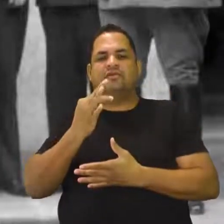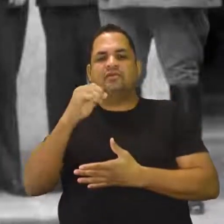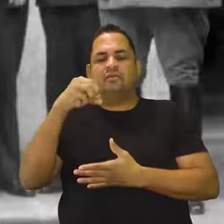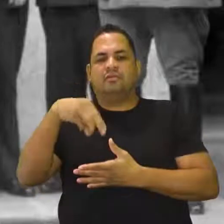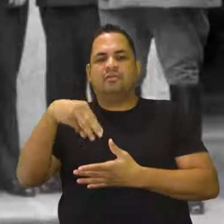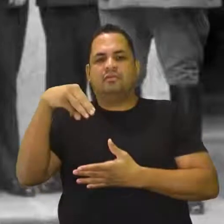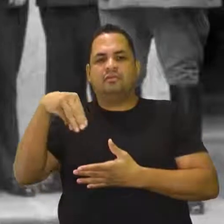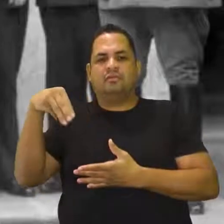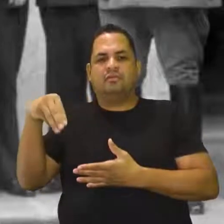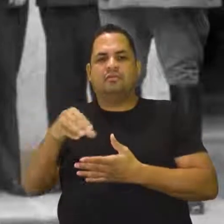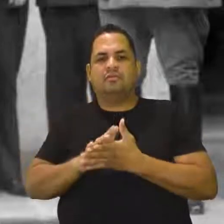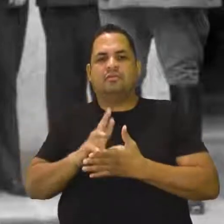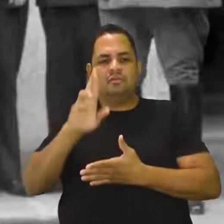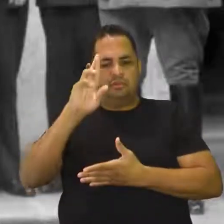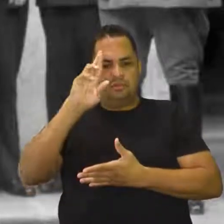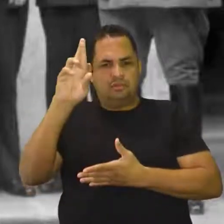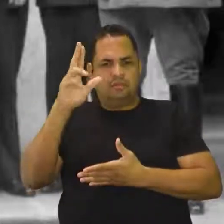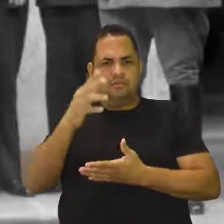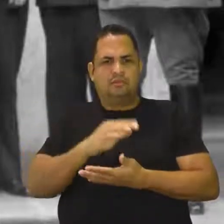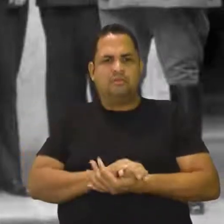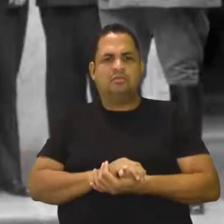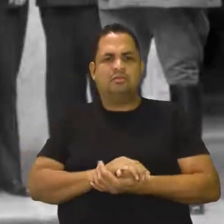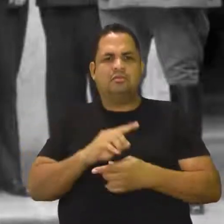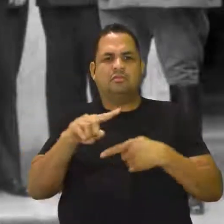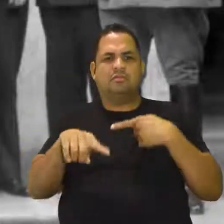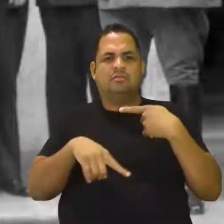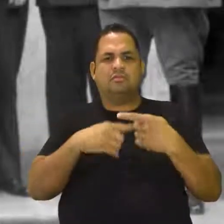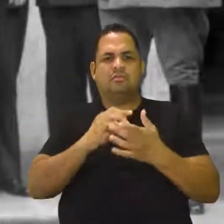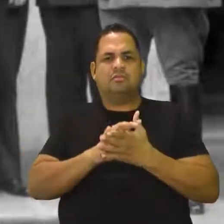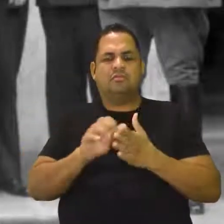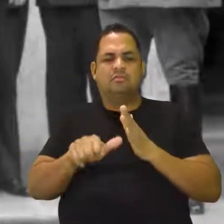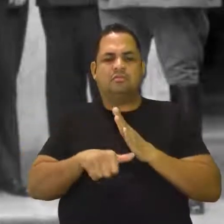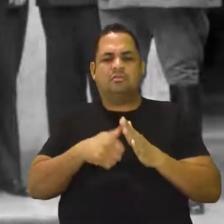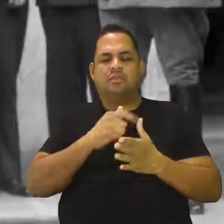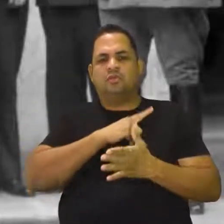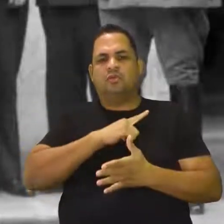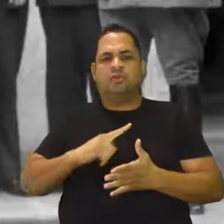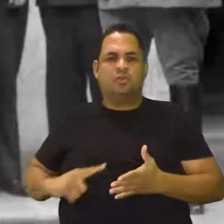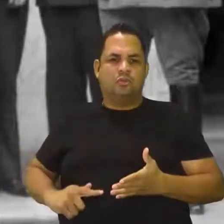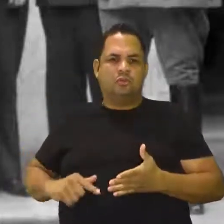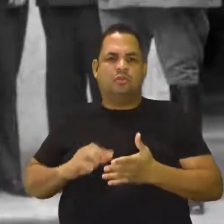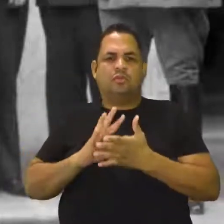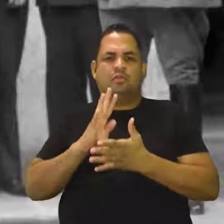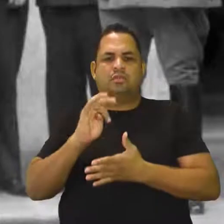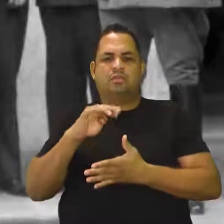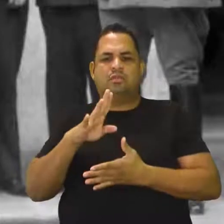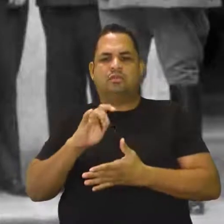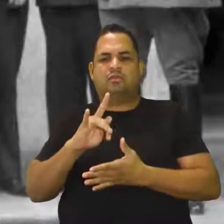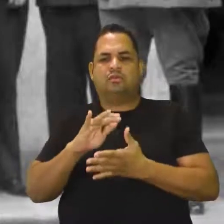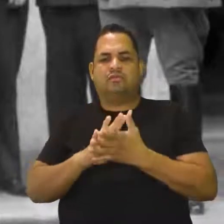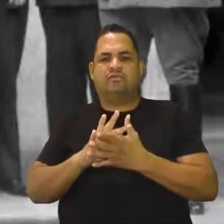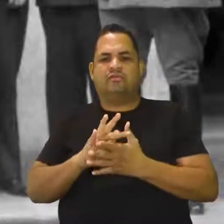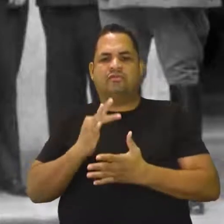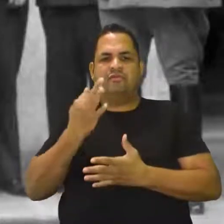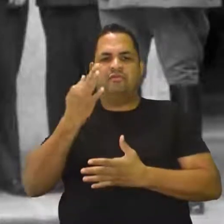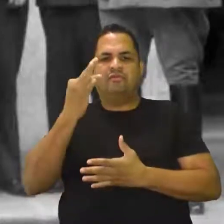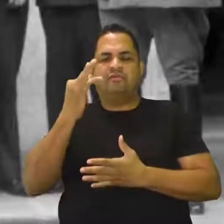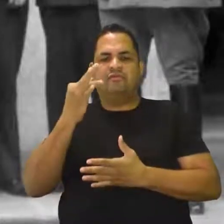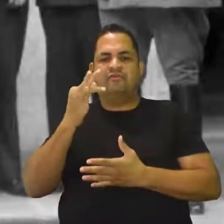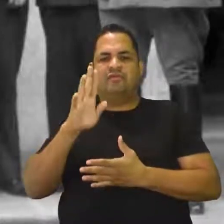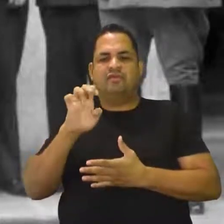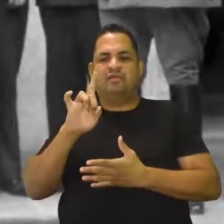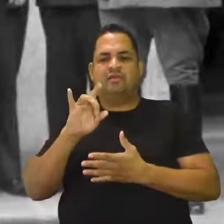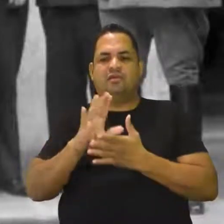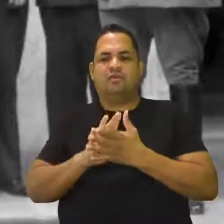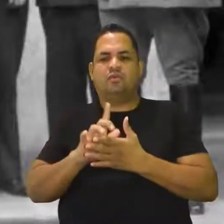brasileiro da Estrada de Ferro Madeira Mamoré, que depois se torna o primeiro governador do território federal do Guaporé. Mas isso vai ser uma outra história